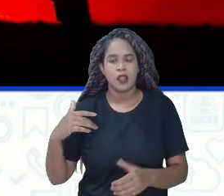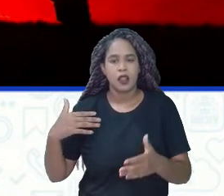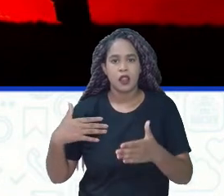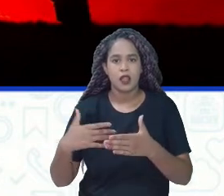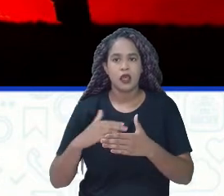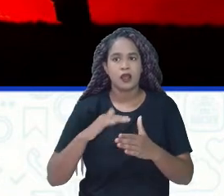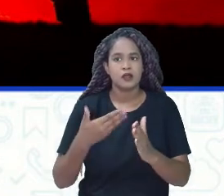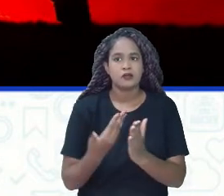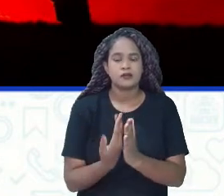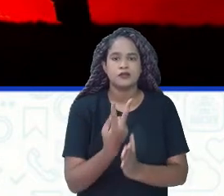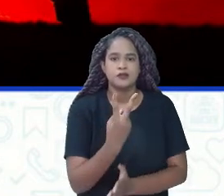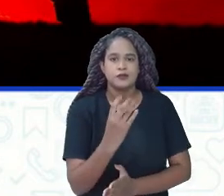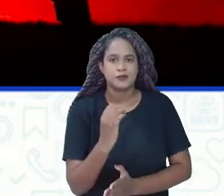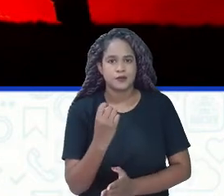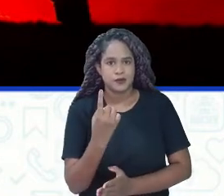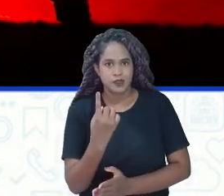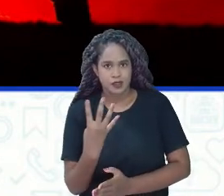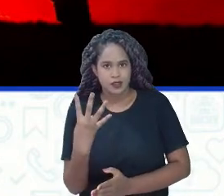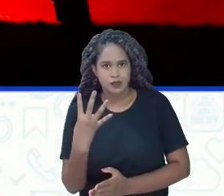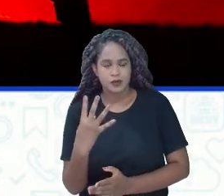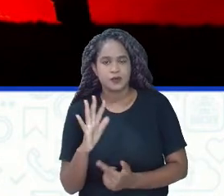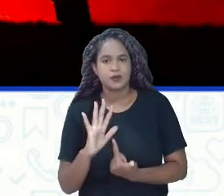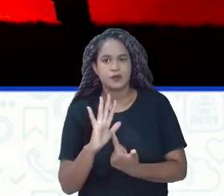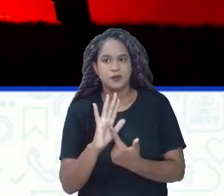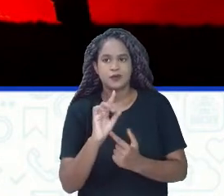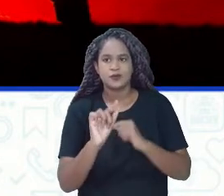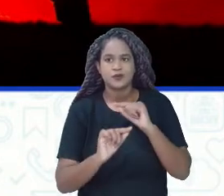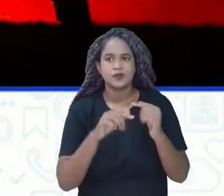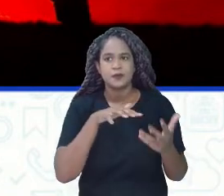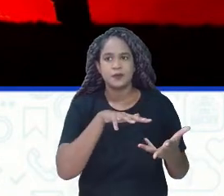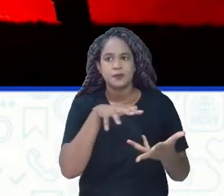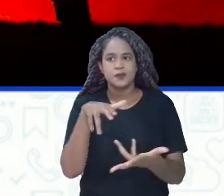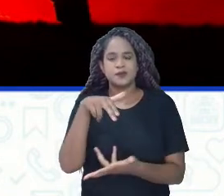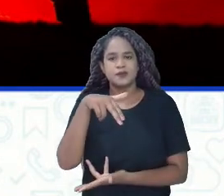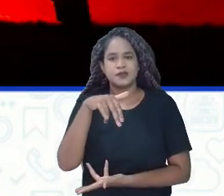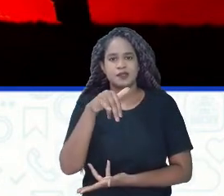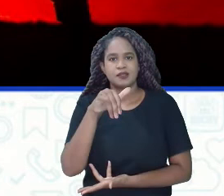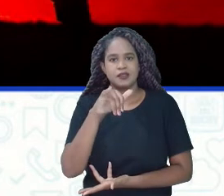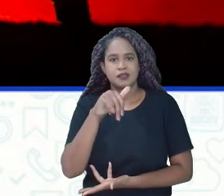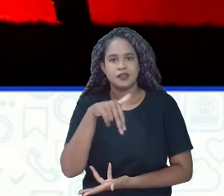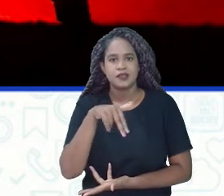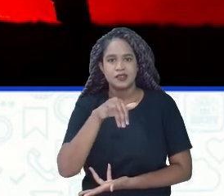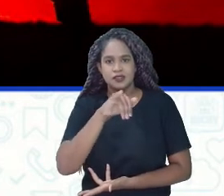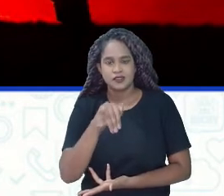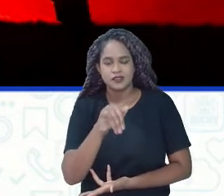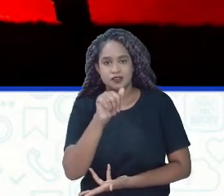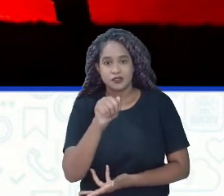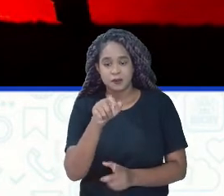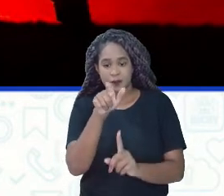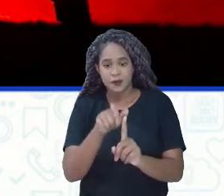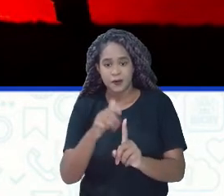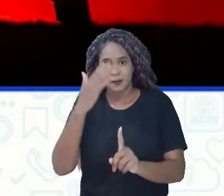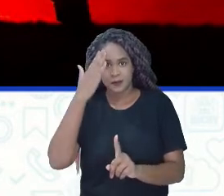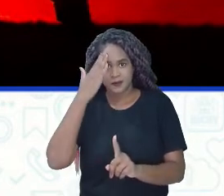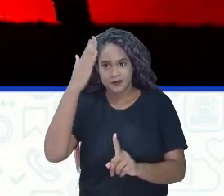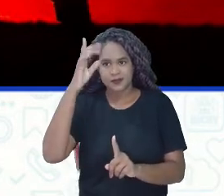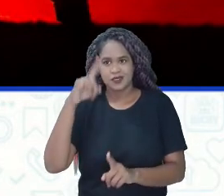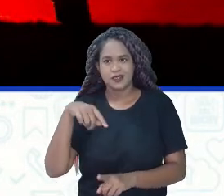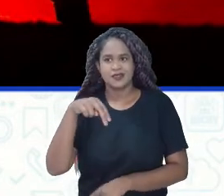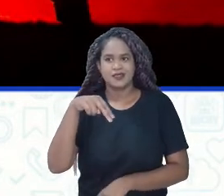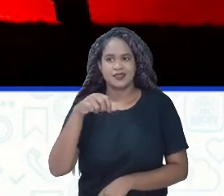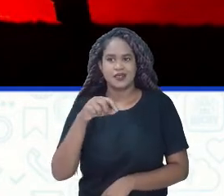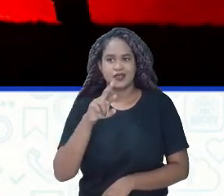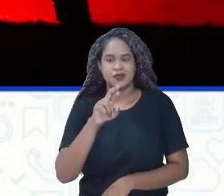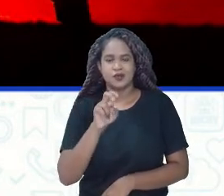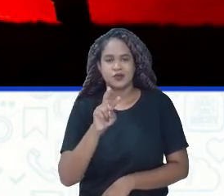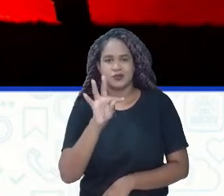fala sobre o mundo ninja. O personagem principal é o Naruto, que mora em um lugar chamado Vila da Folha. E